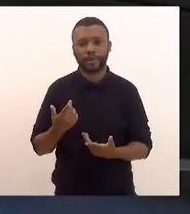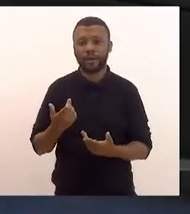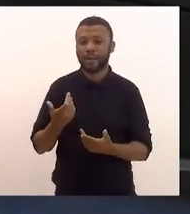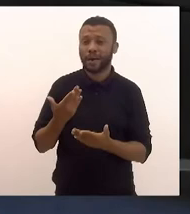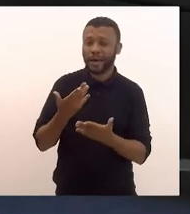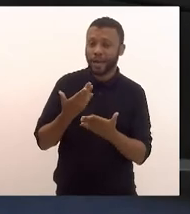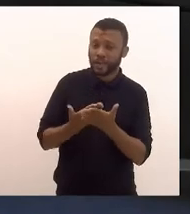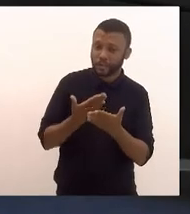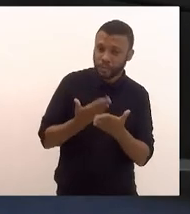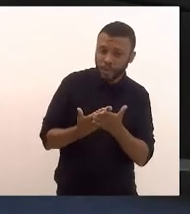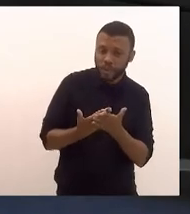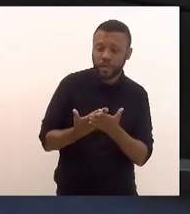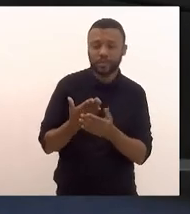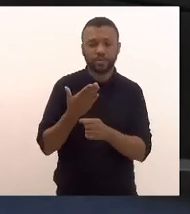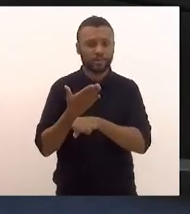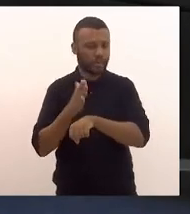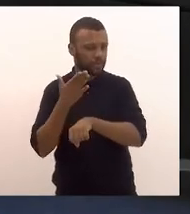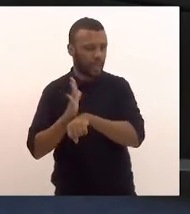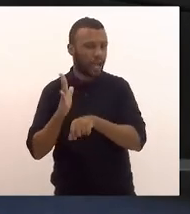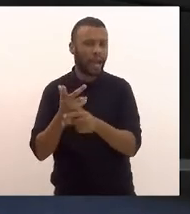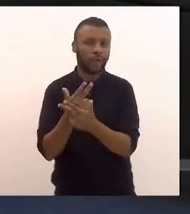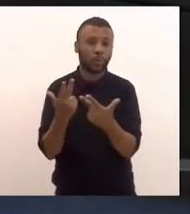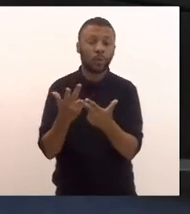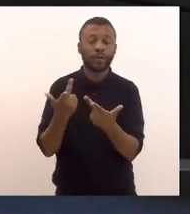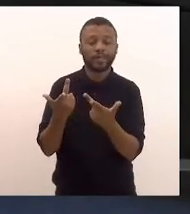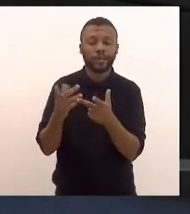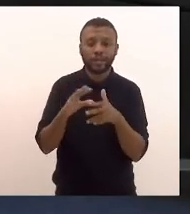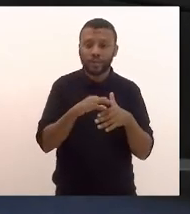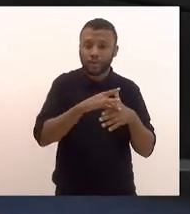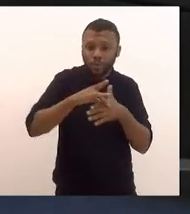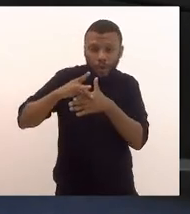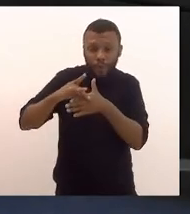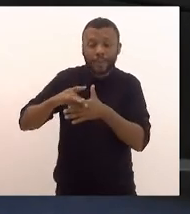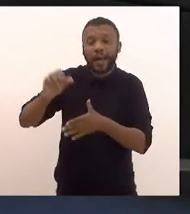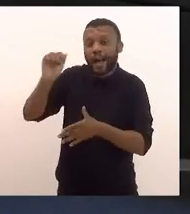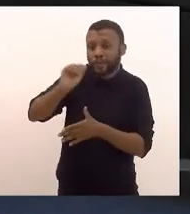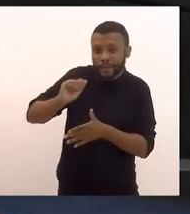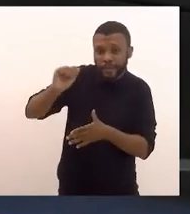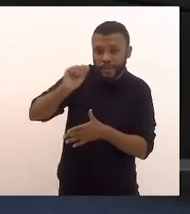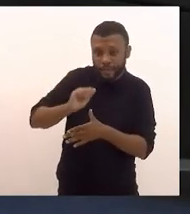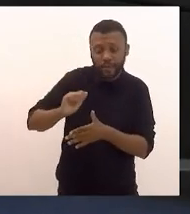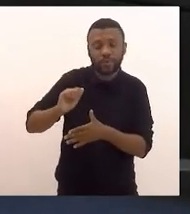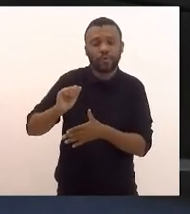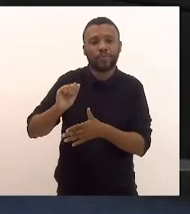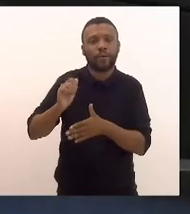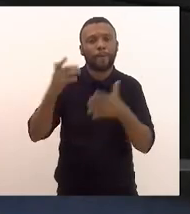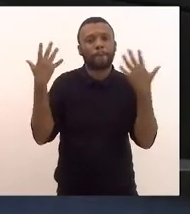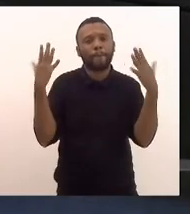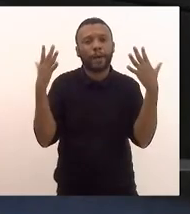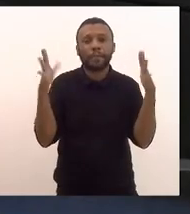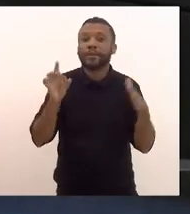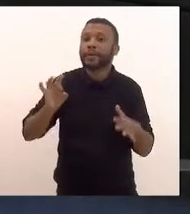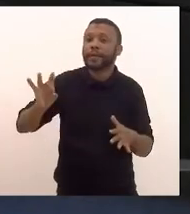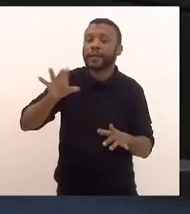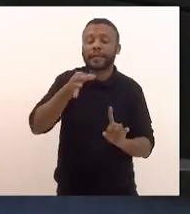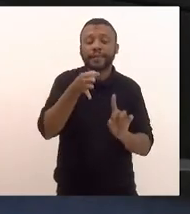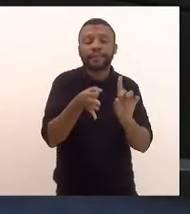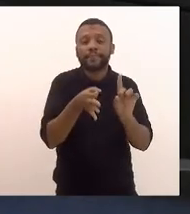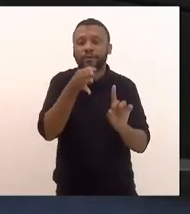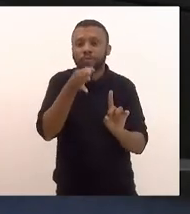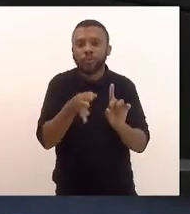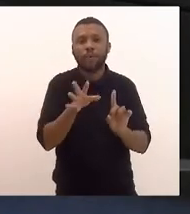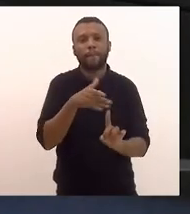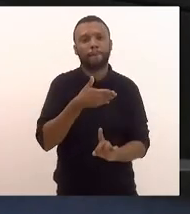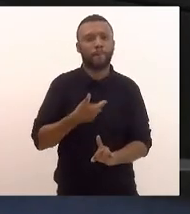em nome de toda a diretoria da ciperj parabenizo cada defensor e cada